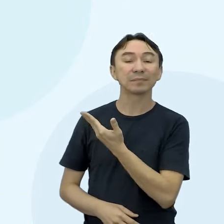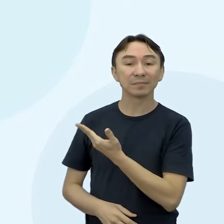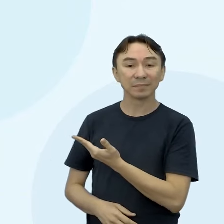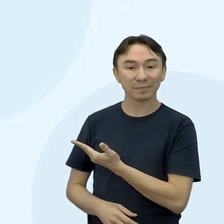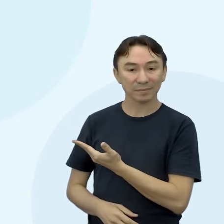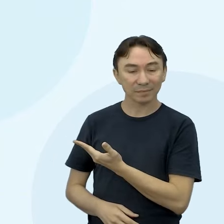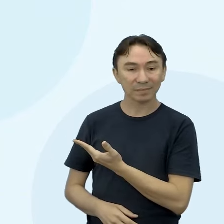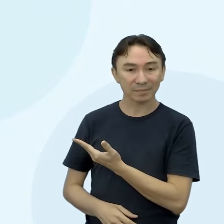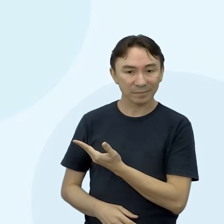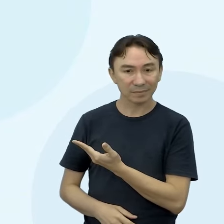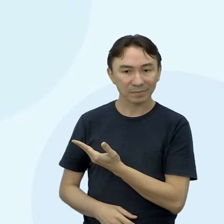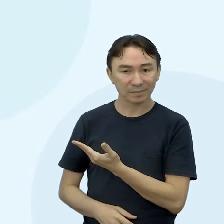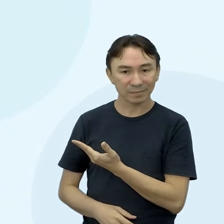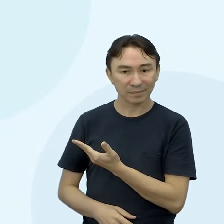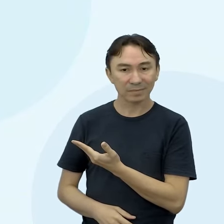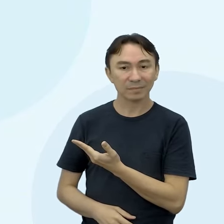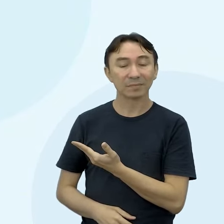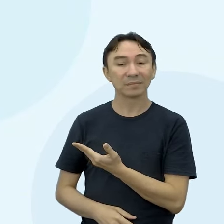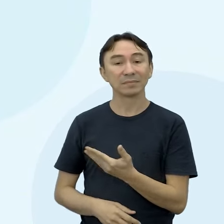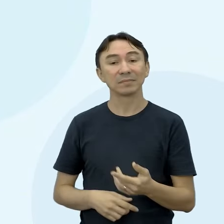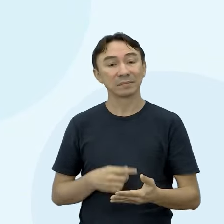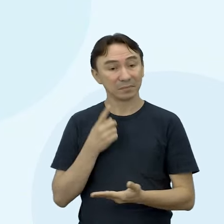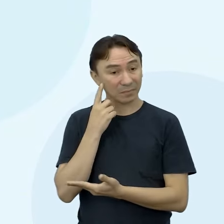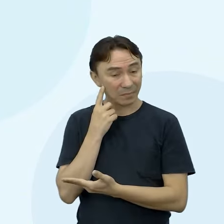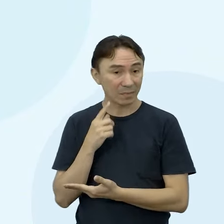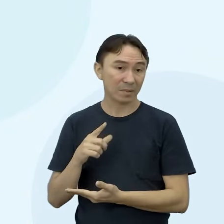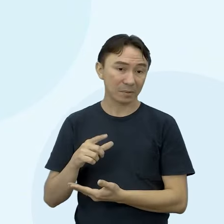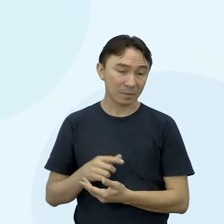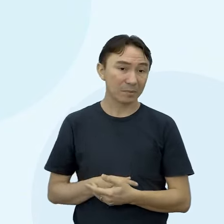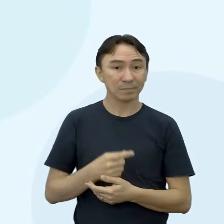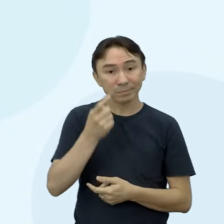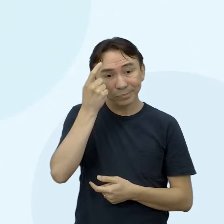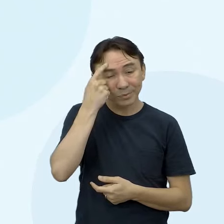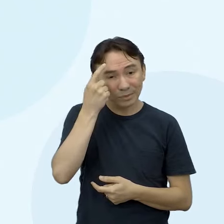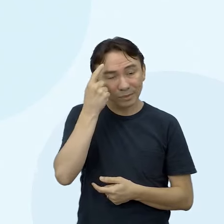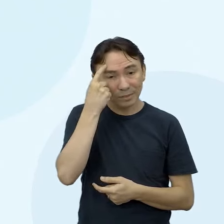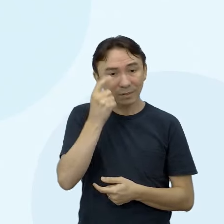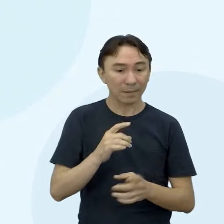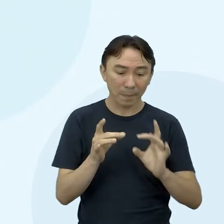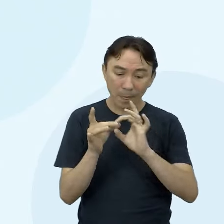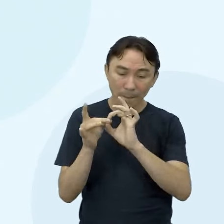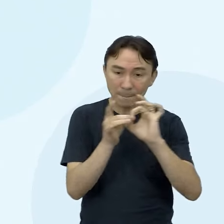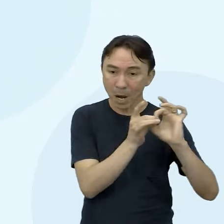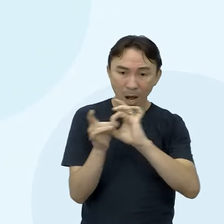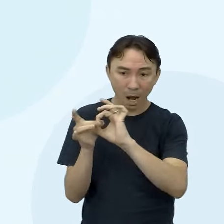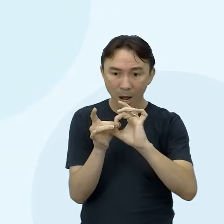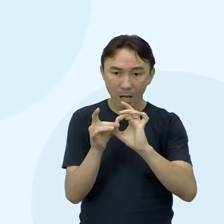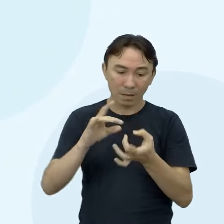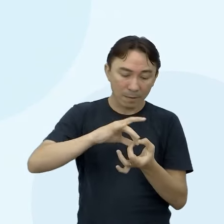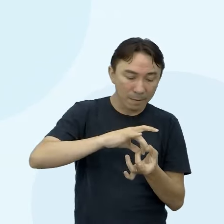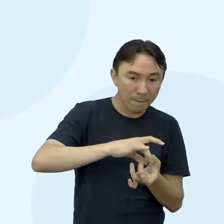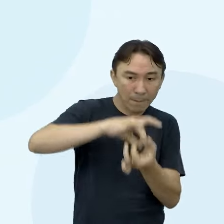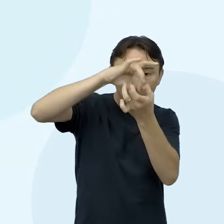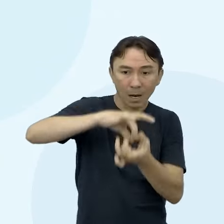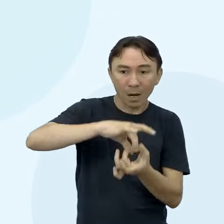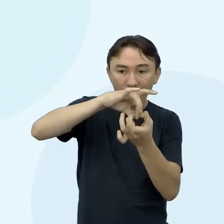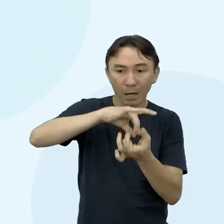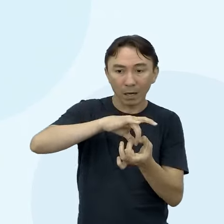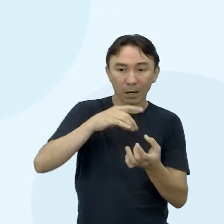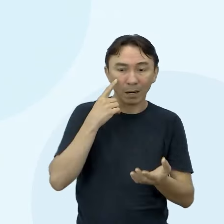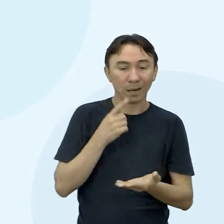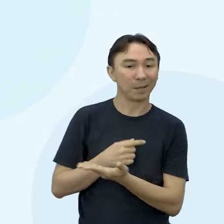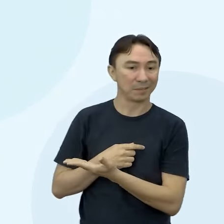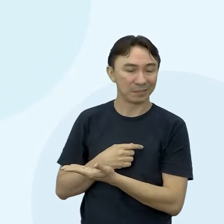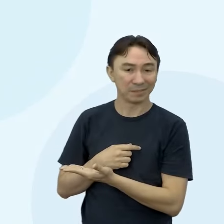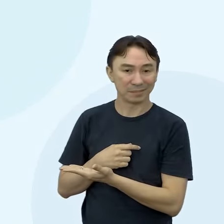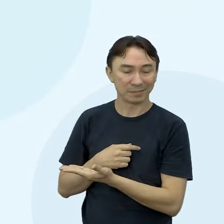sempre tem, e pode pôr mais um, animaçãozinho. A gente sempre tem que pensar tanto na integração entre os componentes das áreas, como eu falei, então